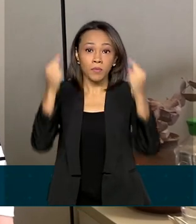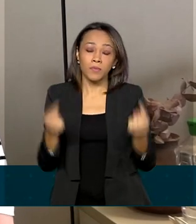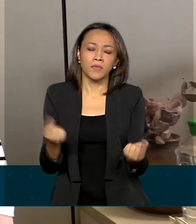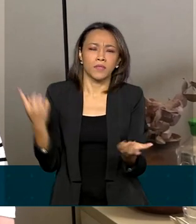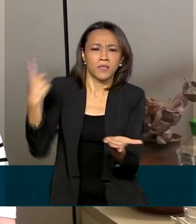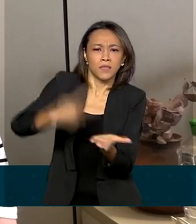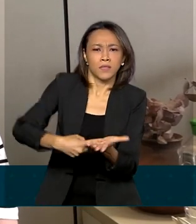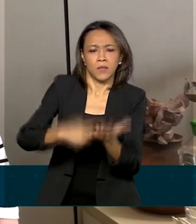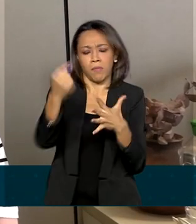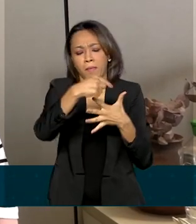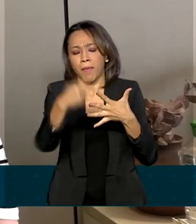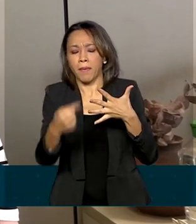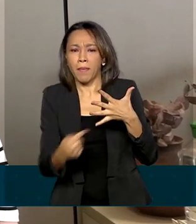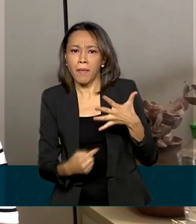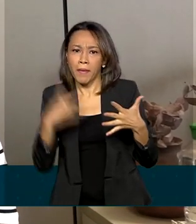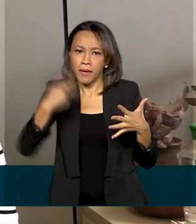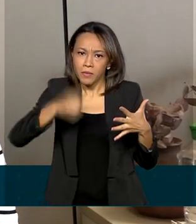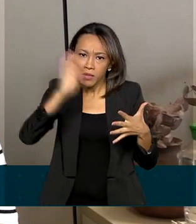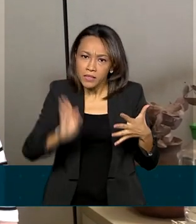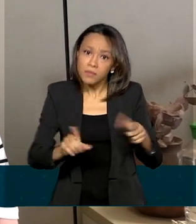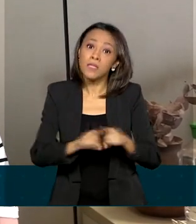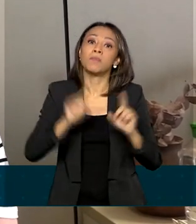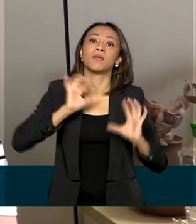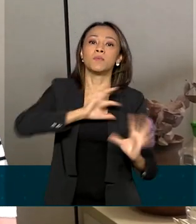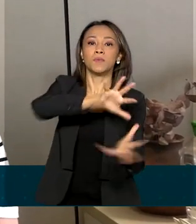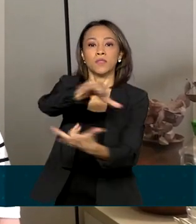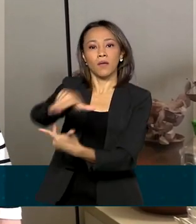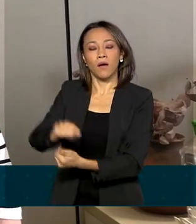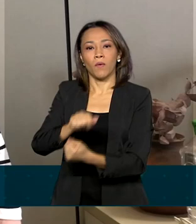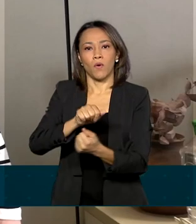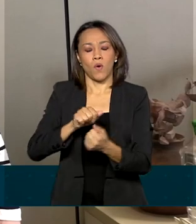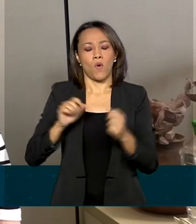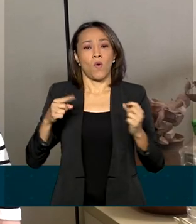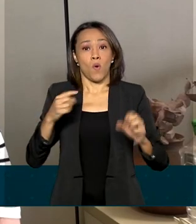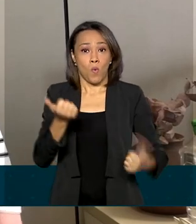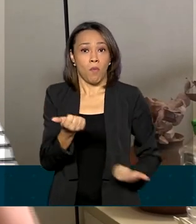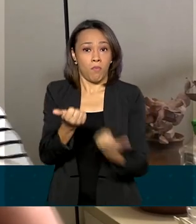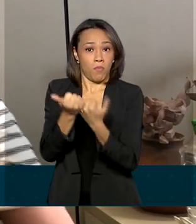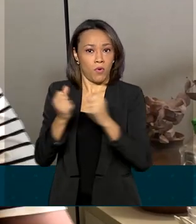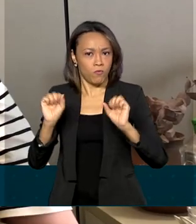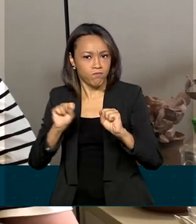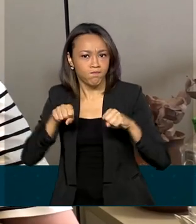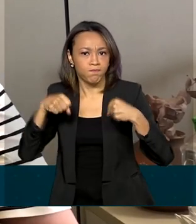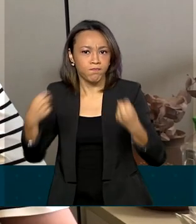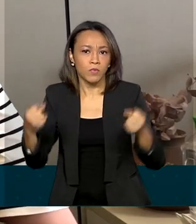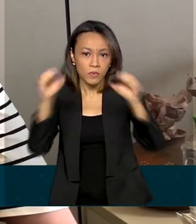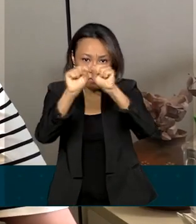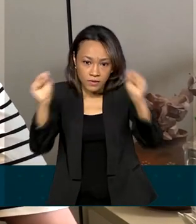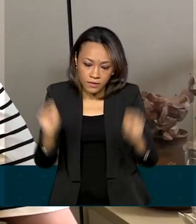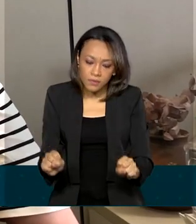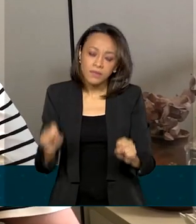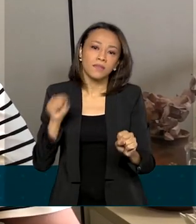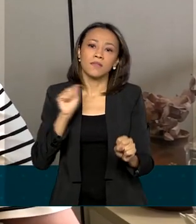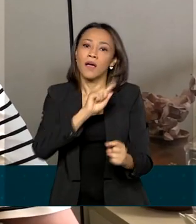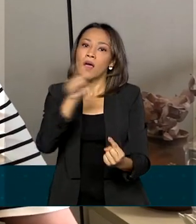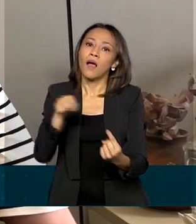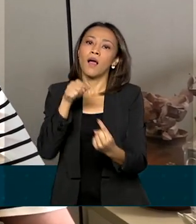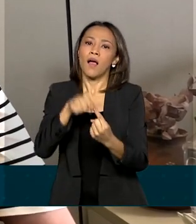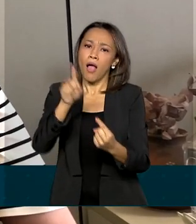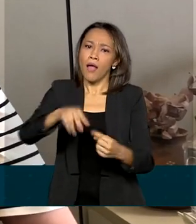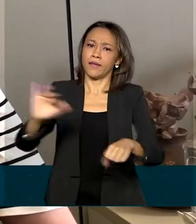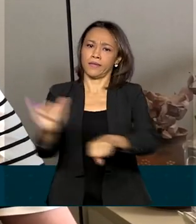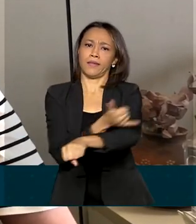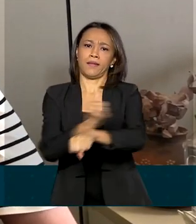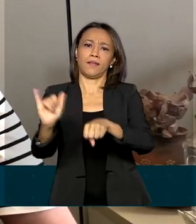Brasil, inclusive na esfera internacional. O fortalecimento da rede é um dos objetivos da estratégia